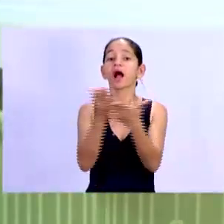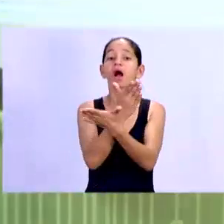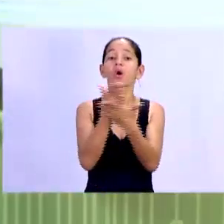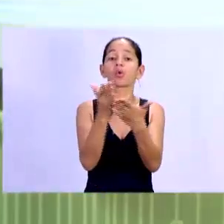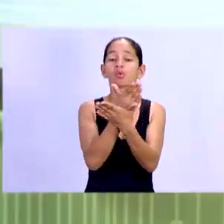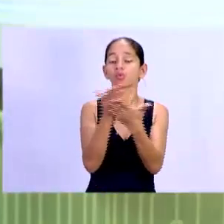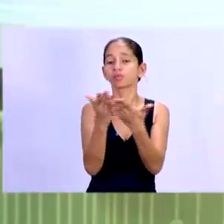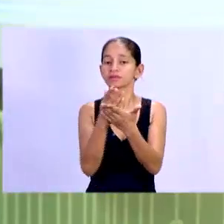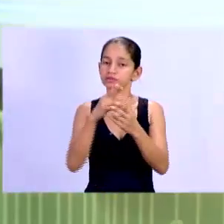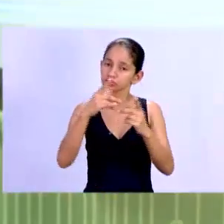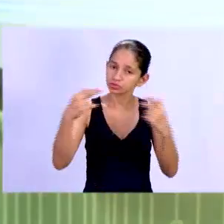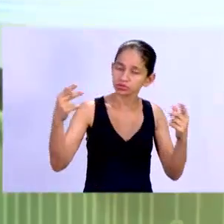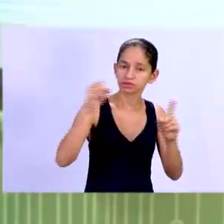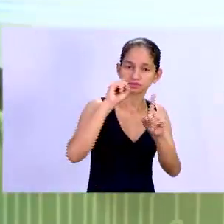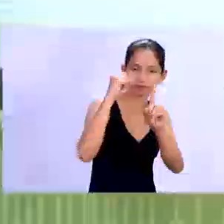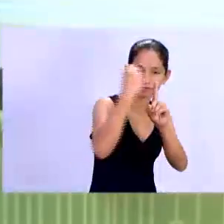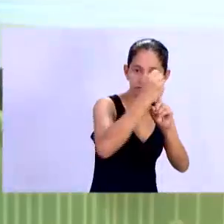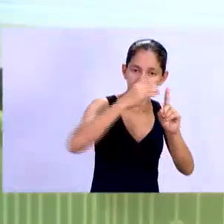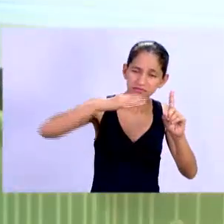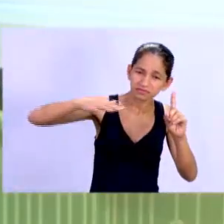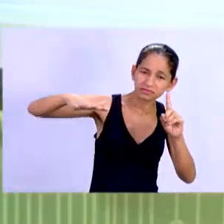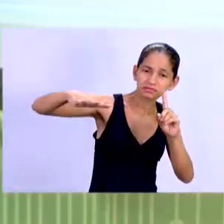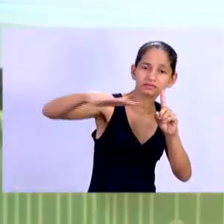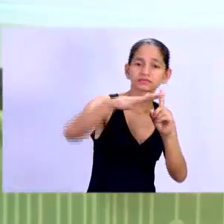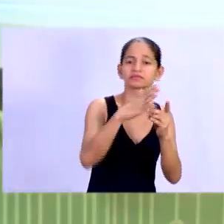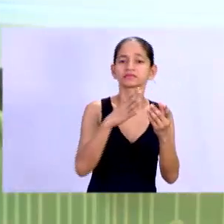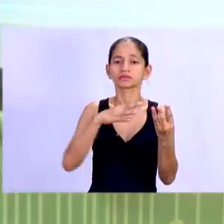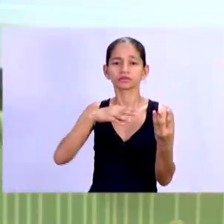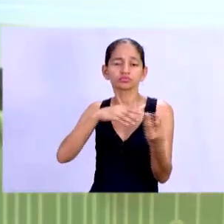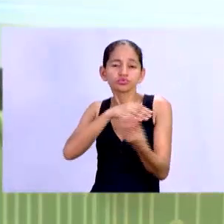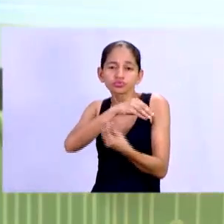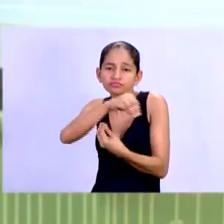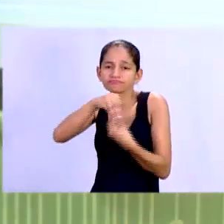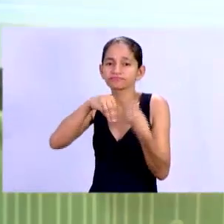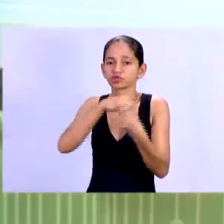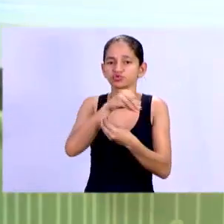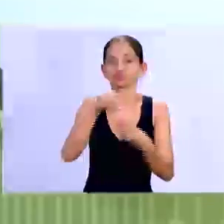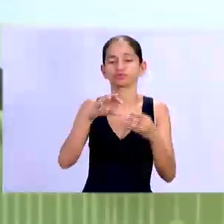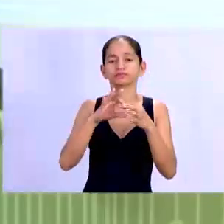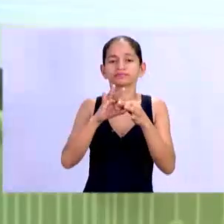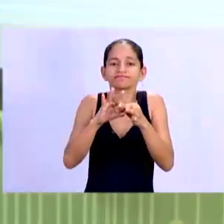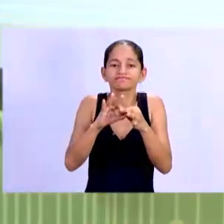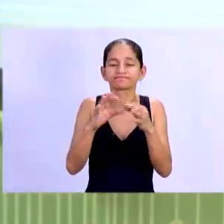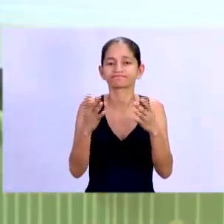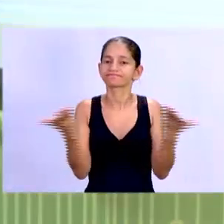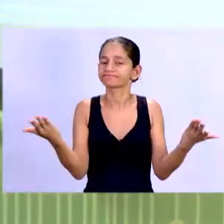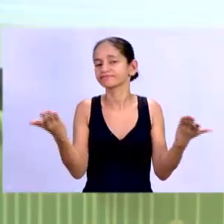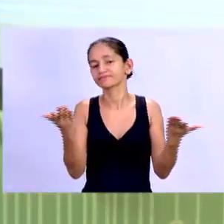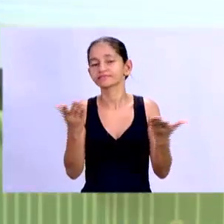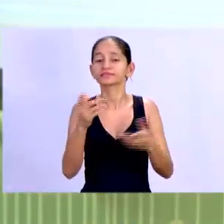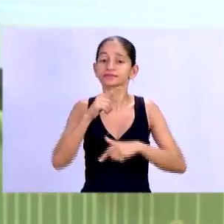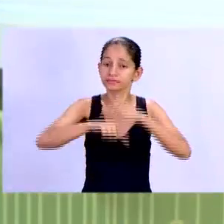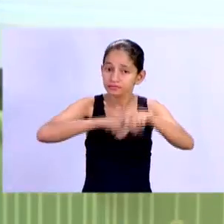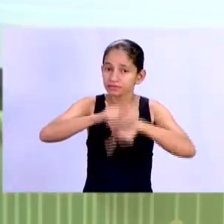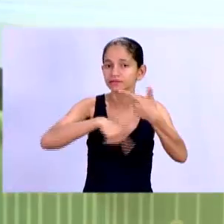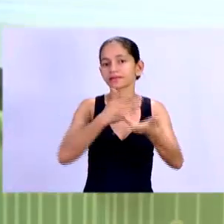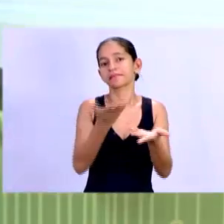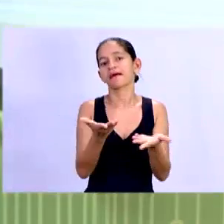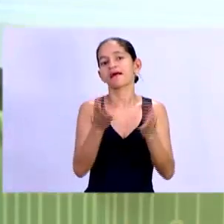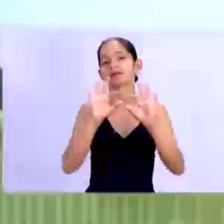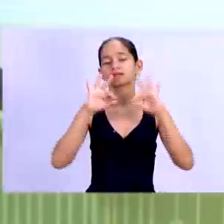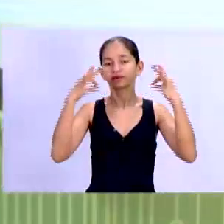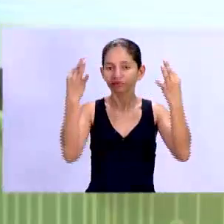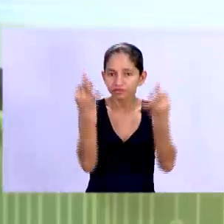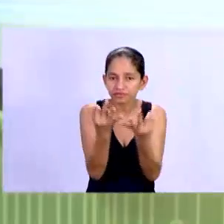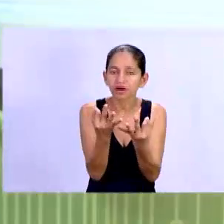trabalho e as relações sociais, elas estão muito atreladas, muito ligadas, porque a gente trabalha, né, justamente para o sustento da